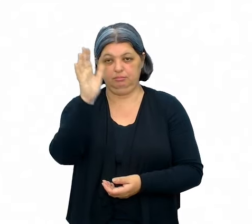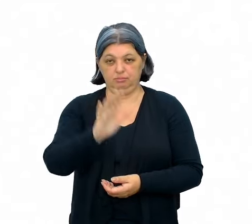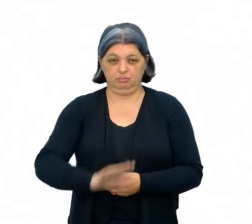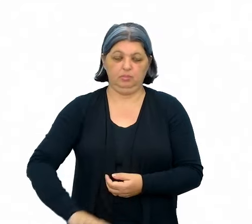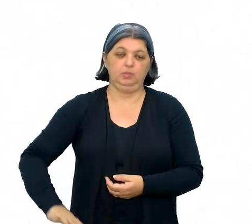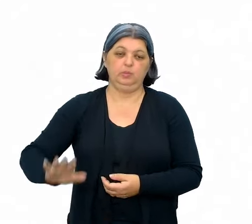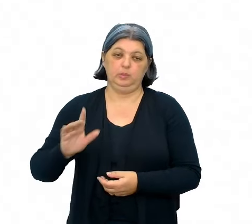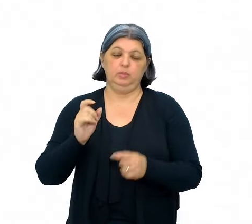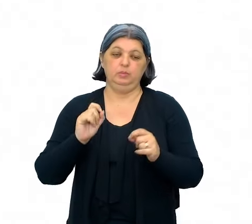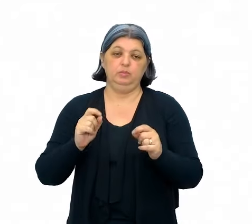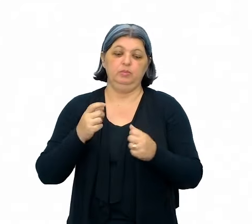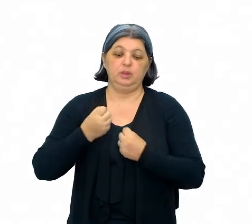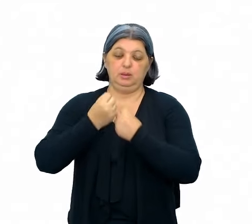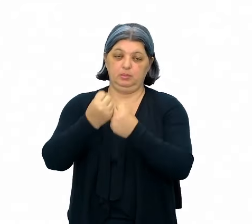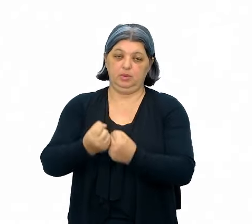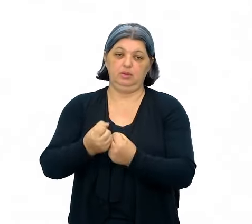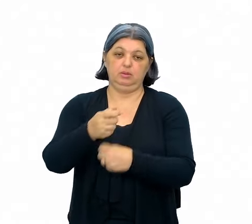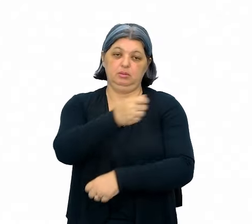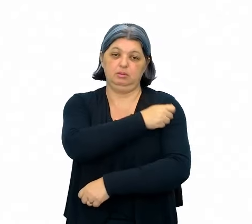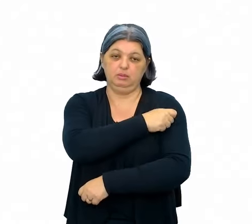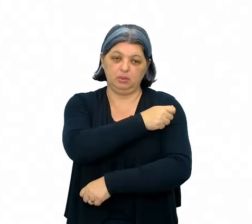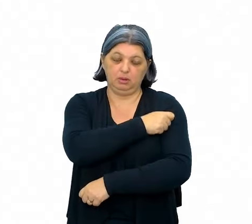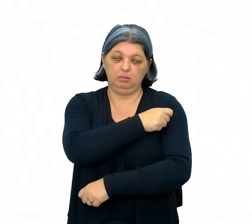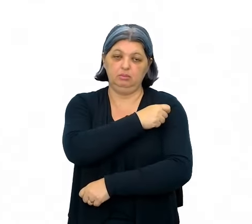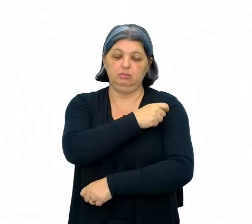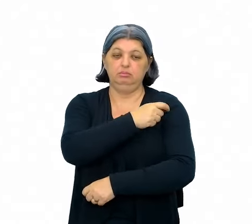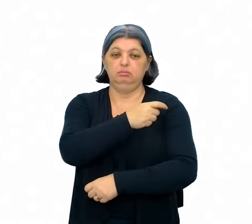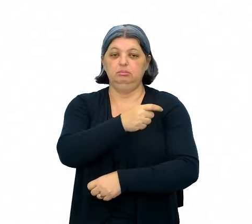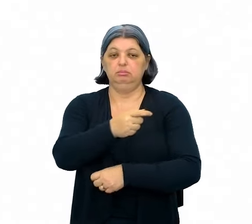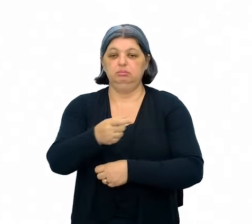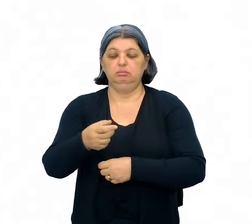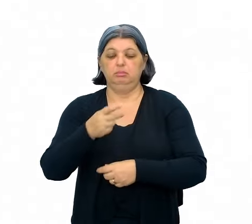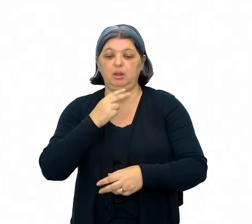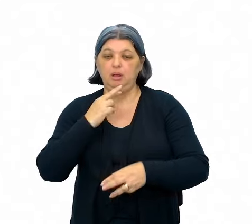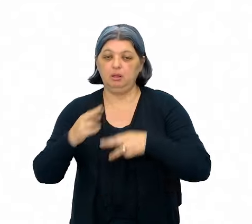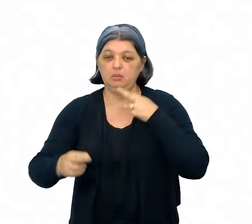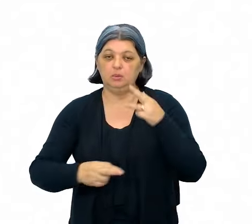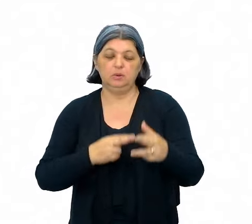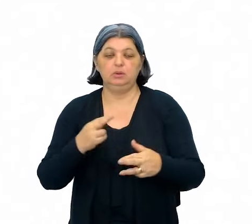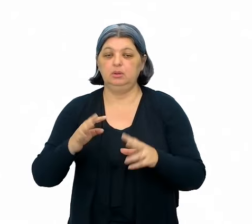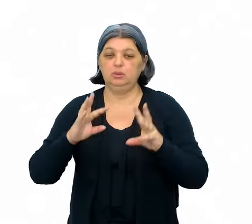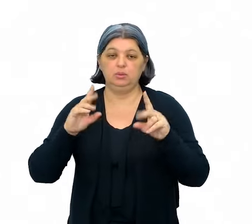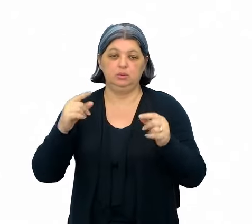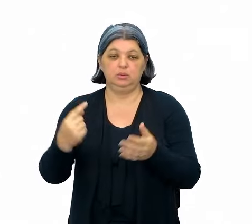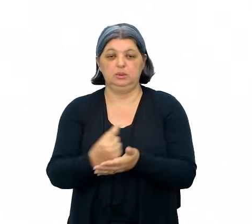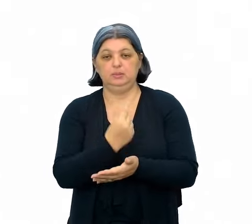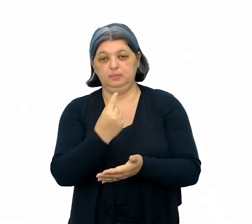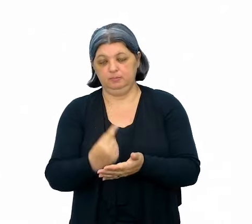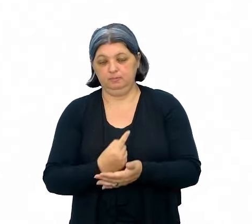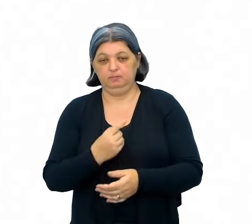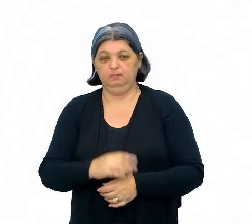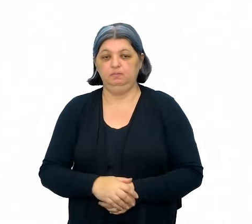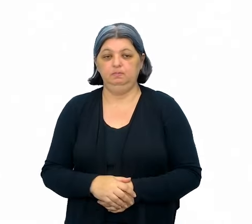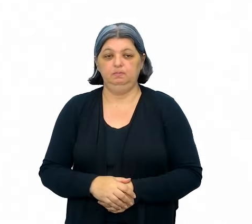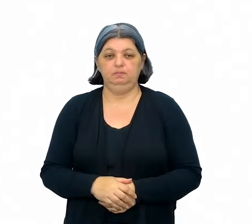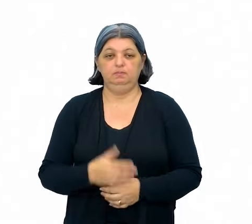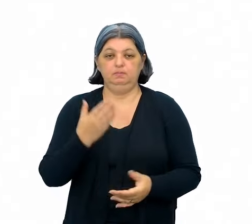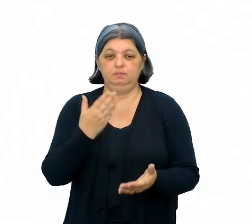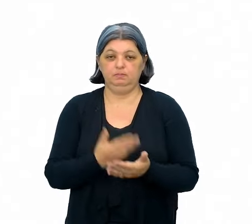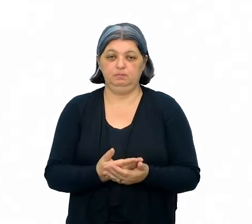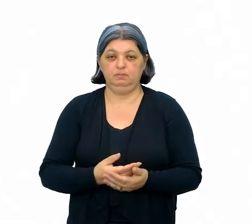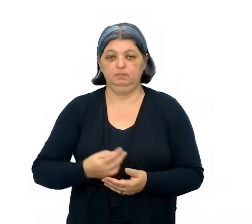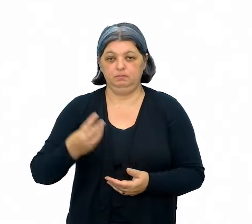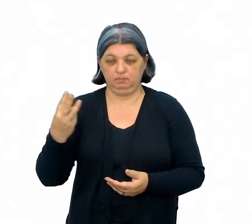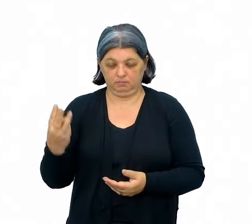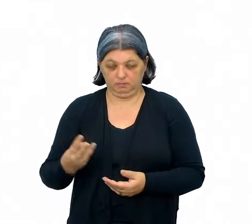os estudantes a responder perguntas sobre ela, a aula 3, ela favorece o desenvolvimento